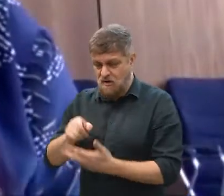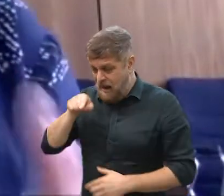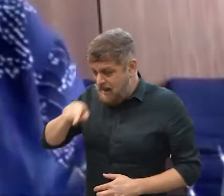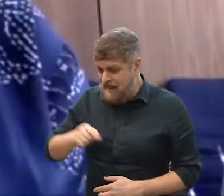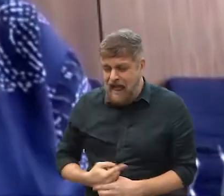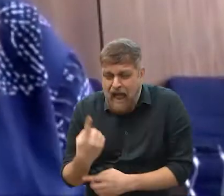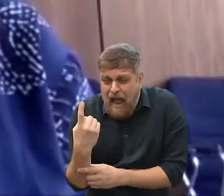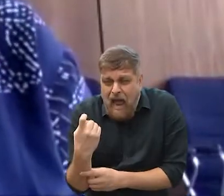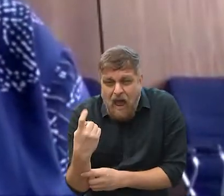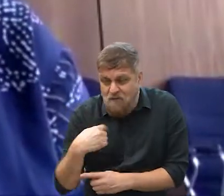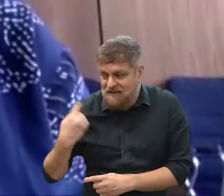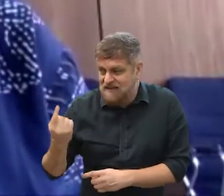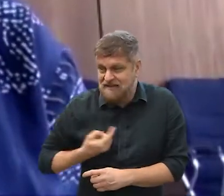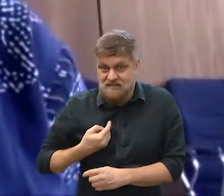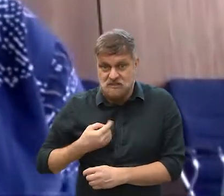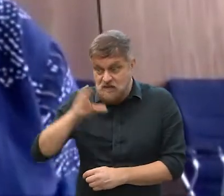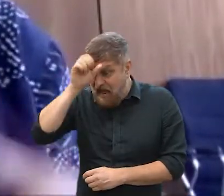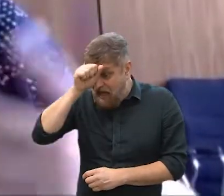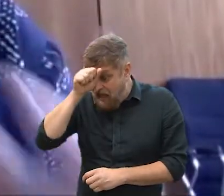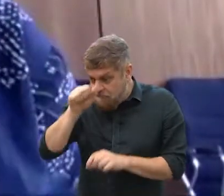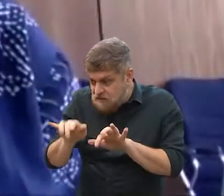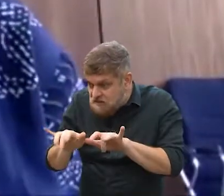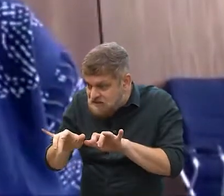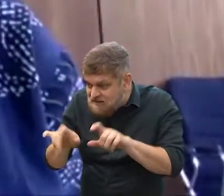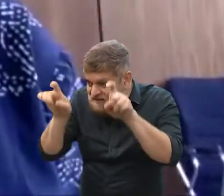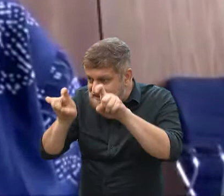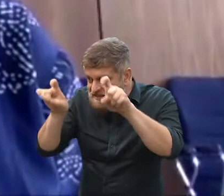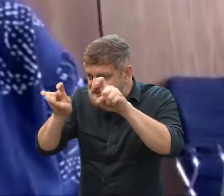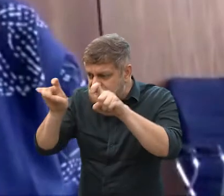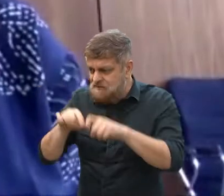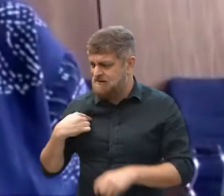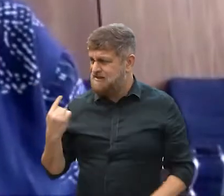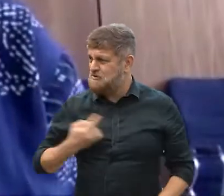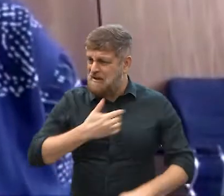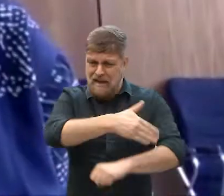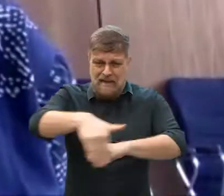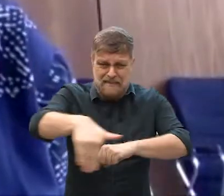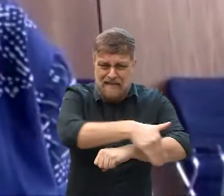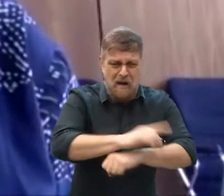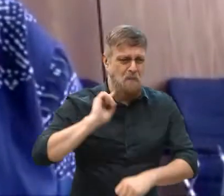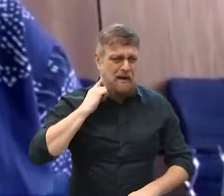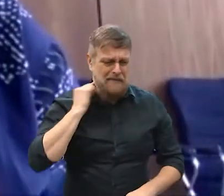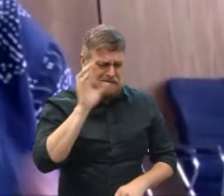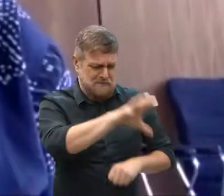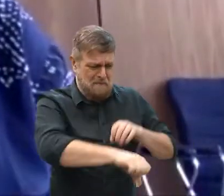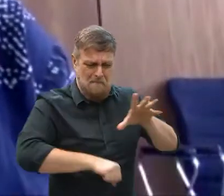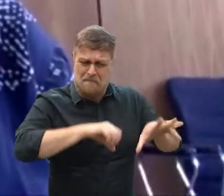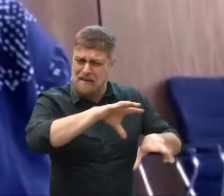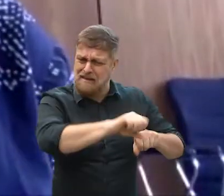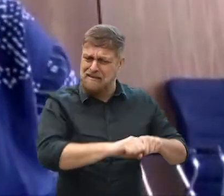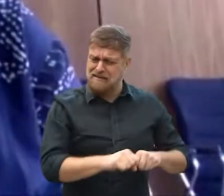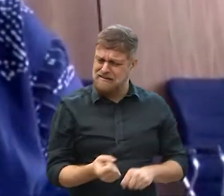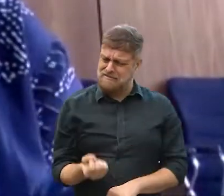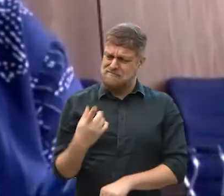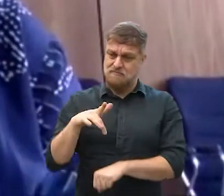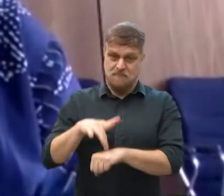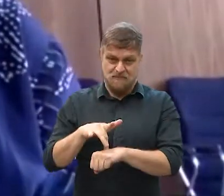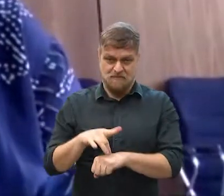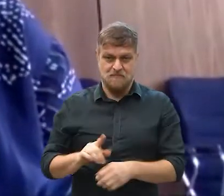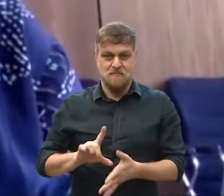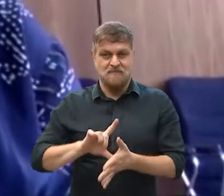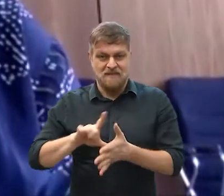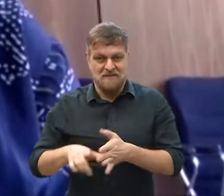única aula que nós temos para mexer com tecnologia, para mexer com computador, para pegar lixo na rua, o que vai adiantar? E a